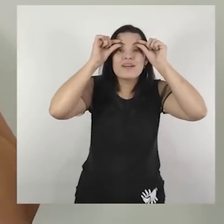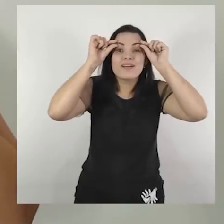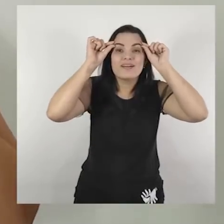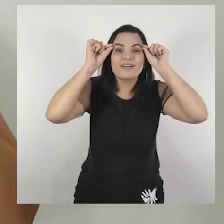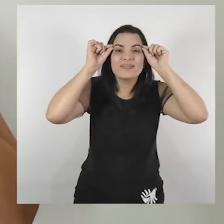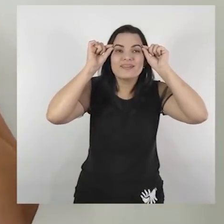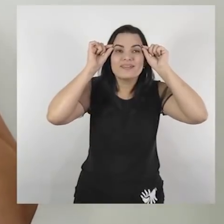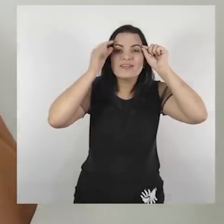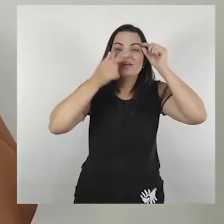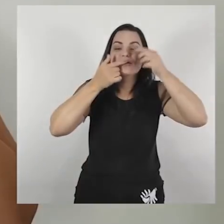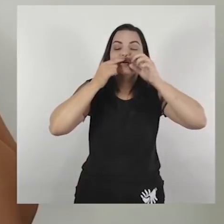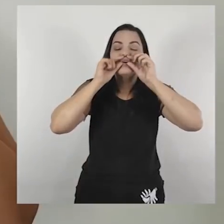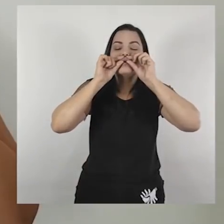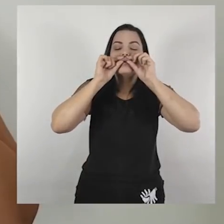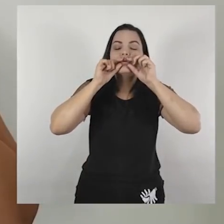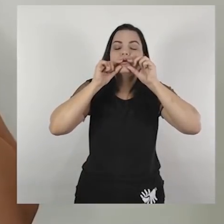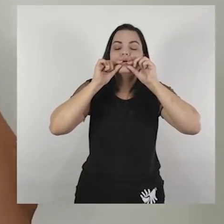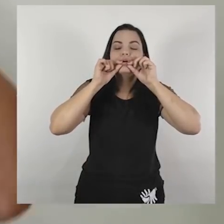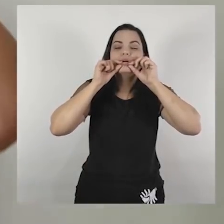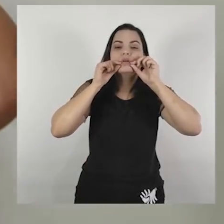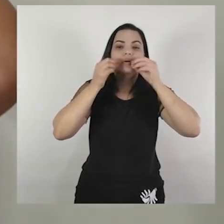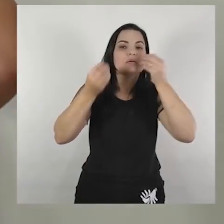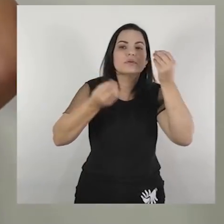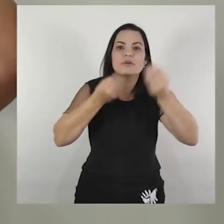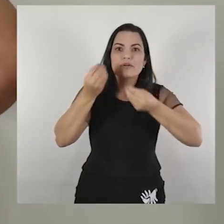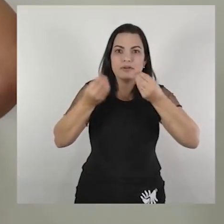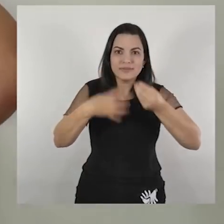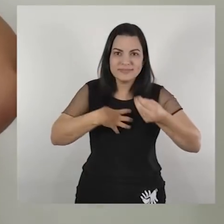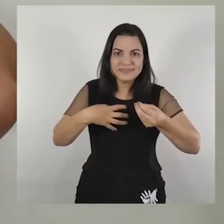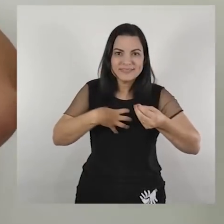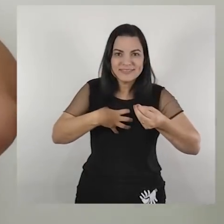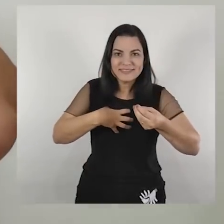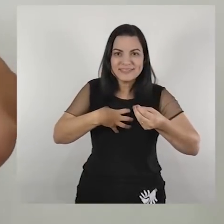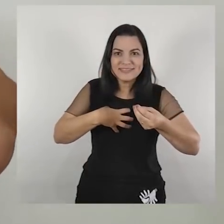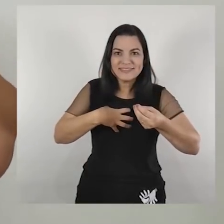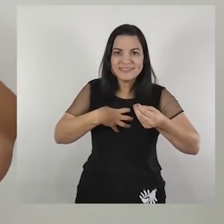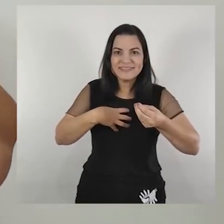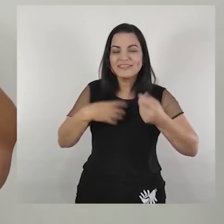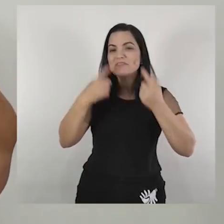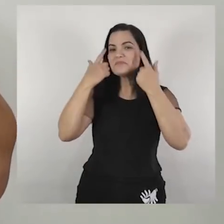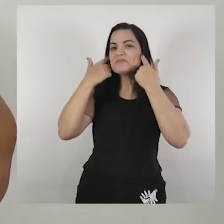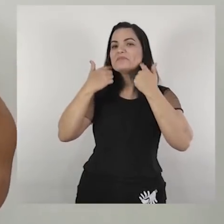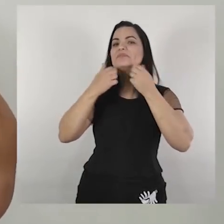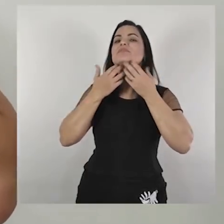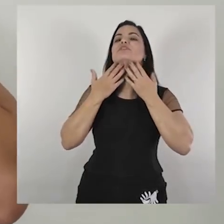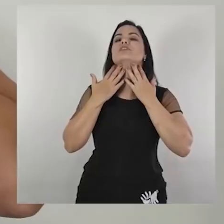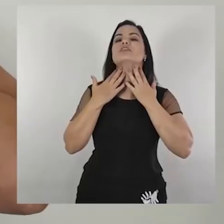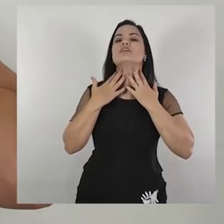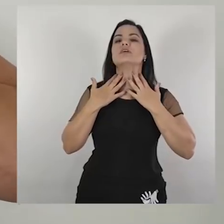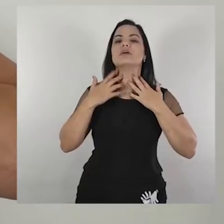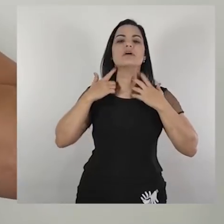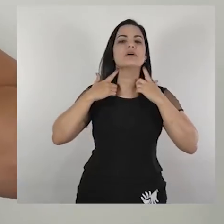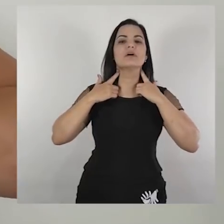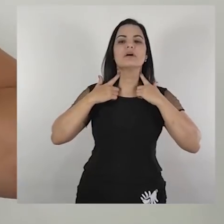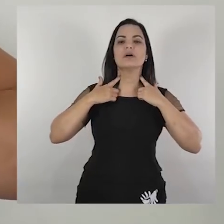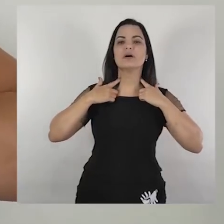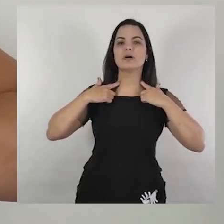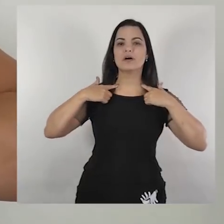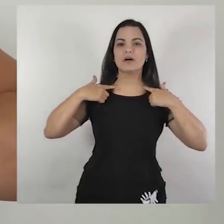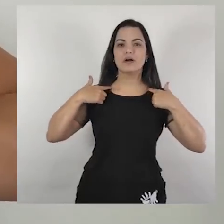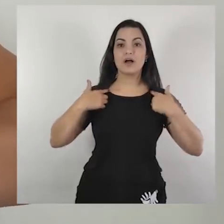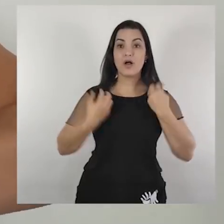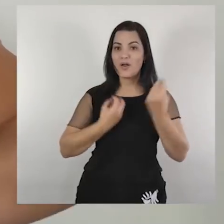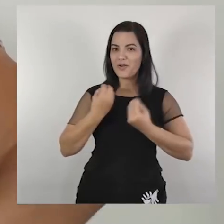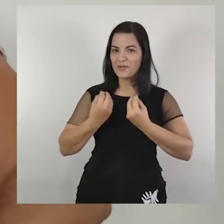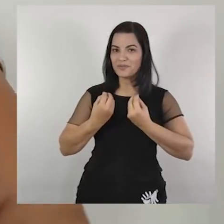sobrancelha, a boca. Sentiu o contorno do seu rosto? Do